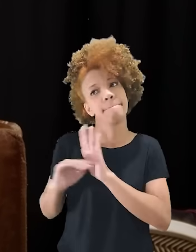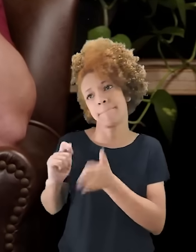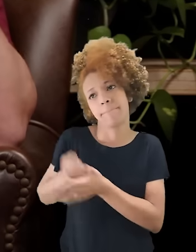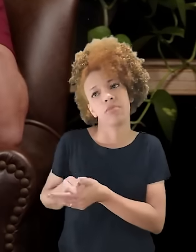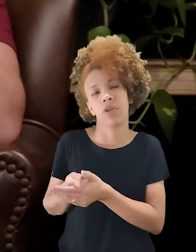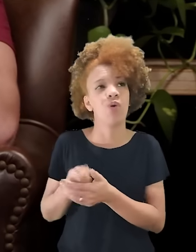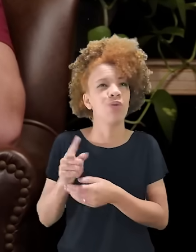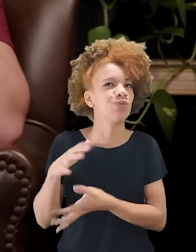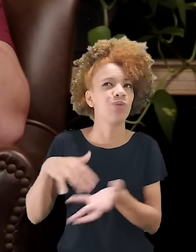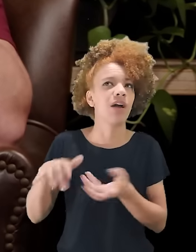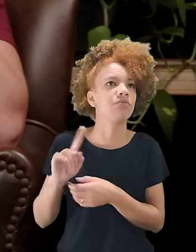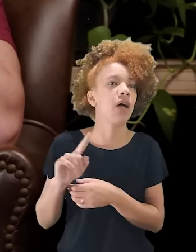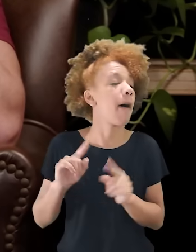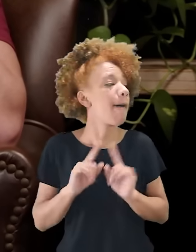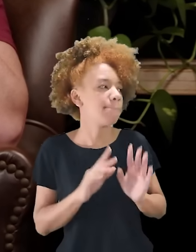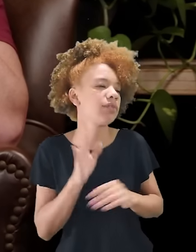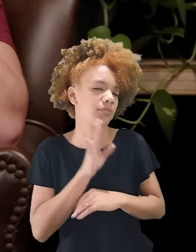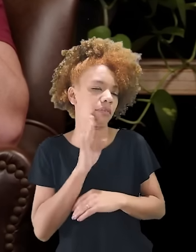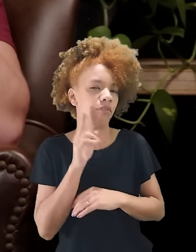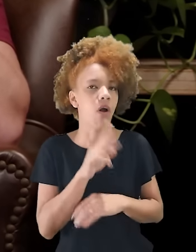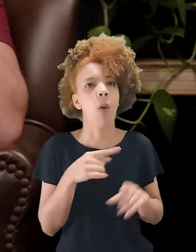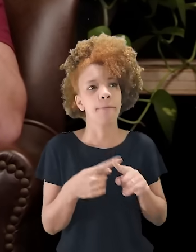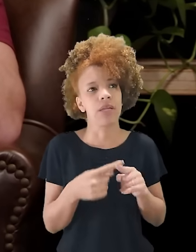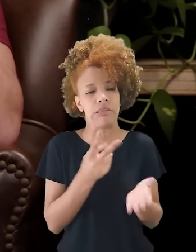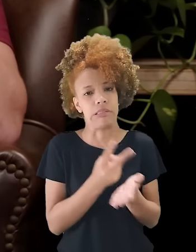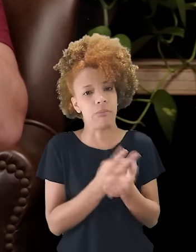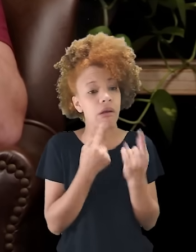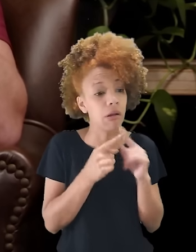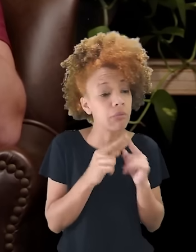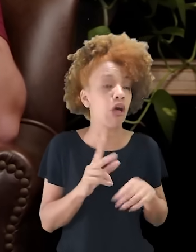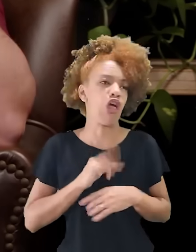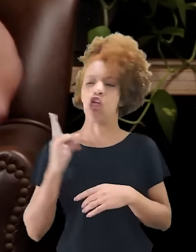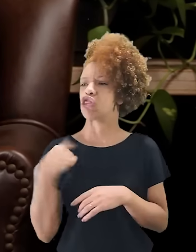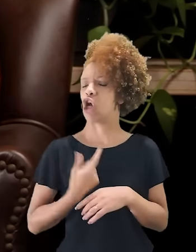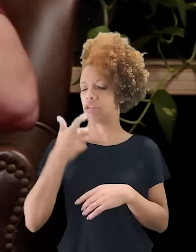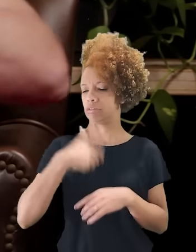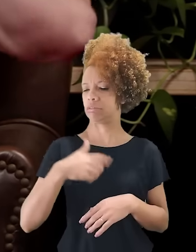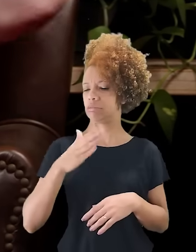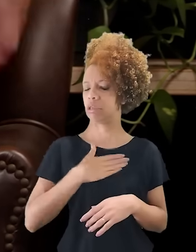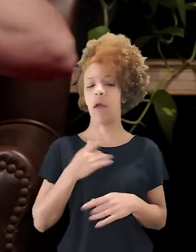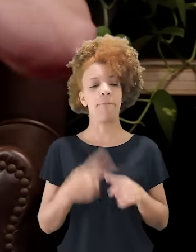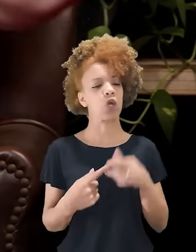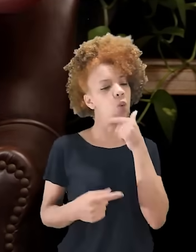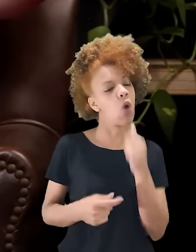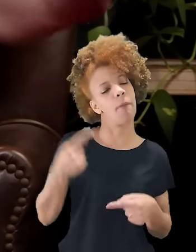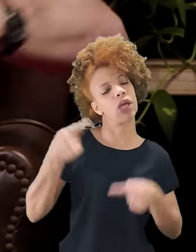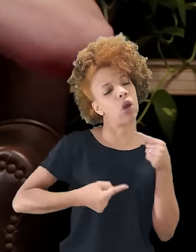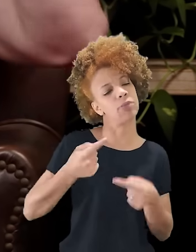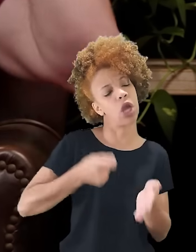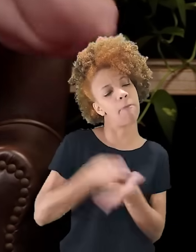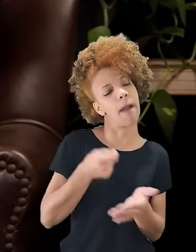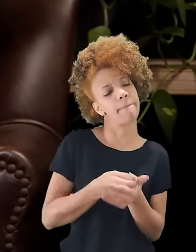é porque o que eu vejo não é nem do mercado porque assim é legal ver essa visão Porque sempre tem uma reclamação ai nós somos desse jeito porque o homem fez com que a gente